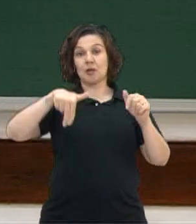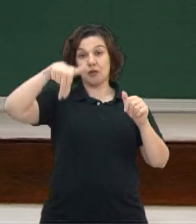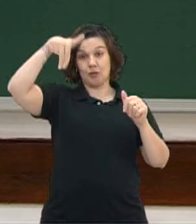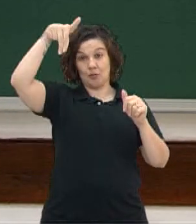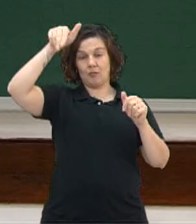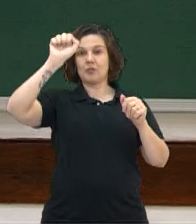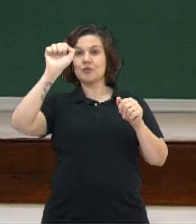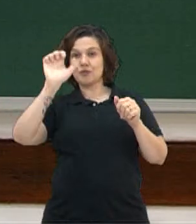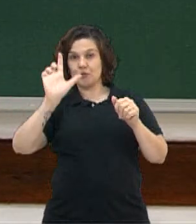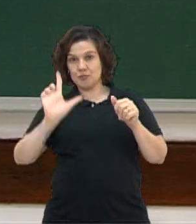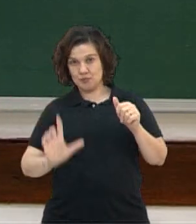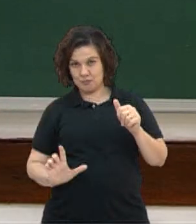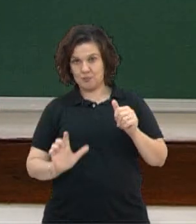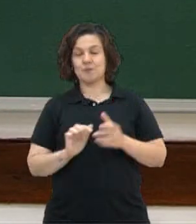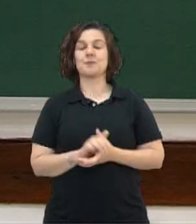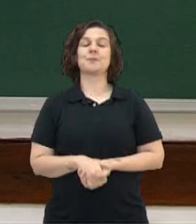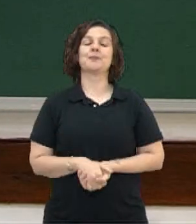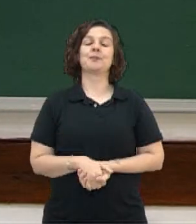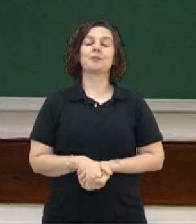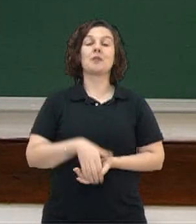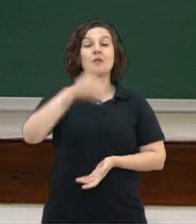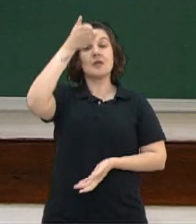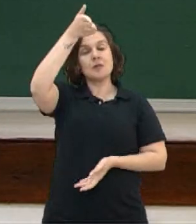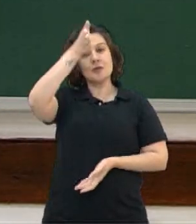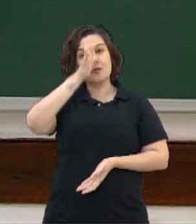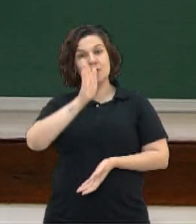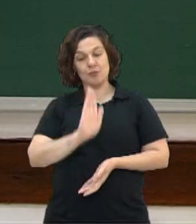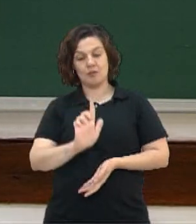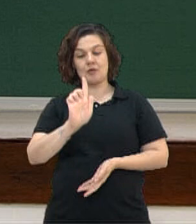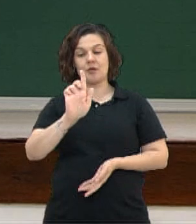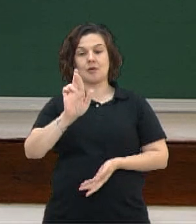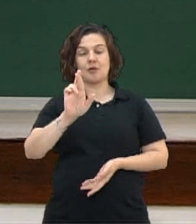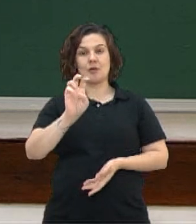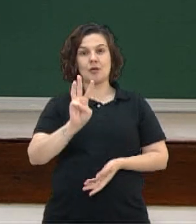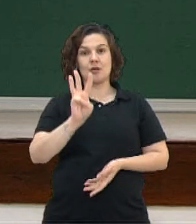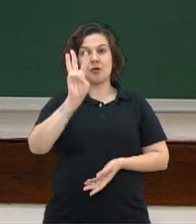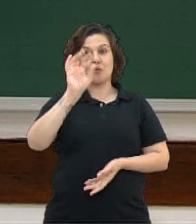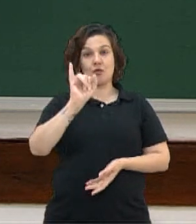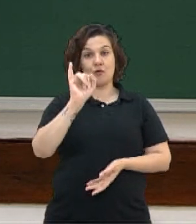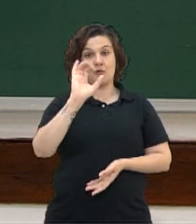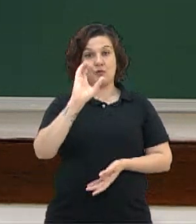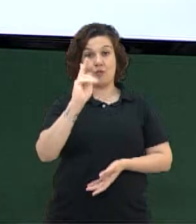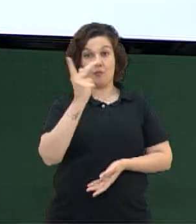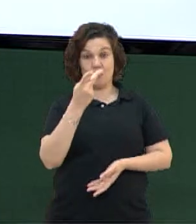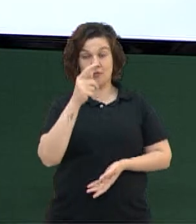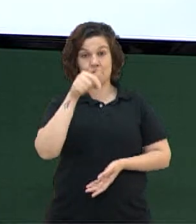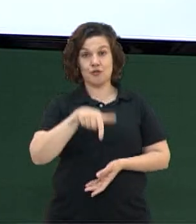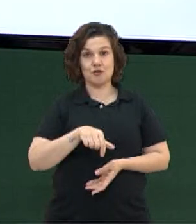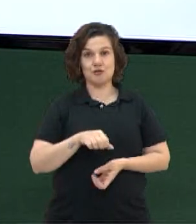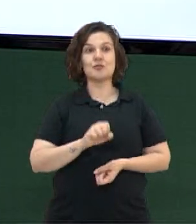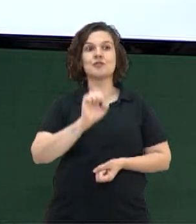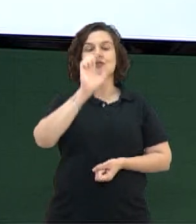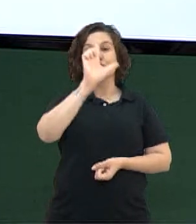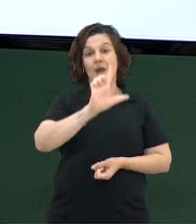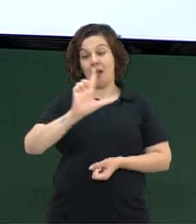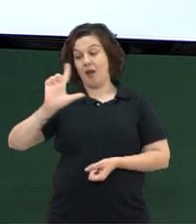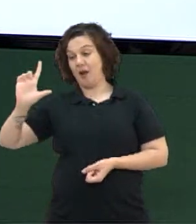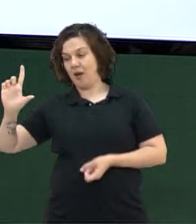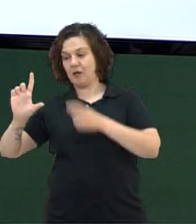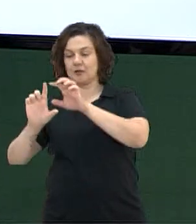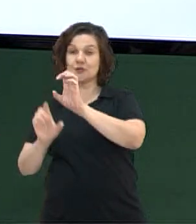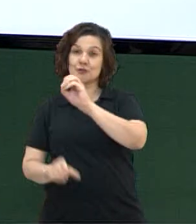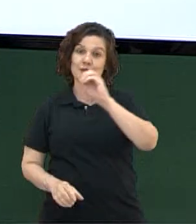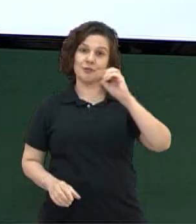em hemisfério norte e hemisfério sul. E o meridiano de Greenwich em hemisfério leste, oriental,